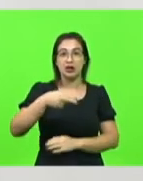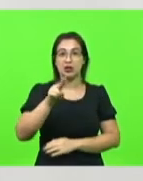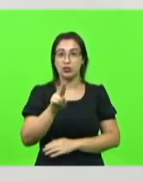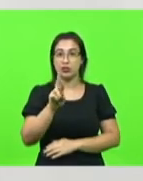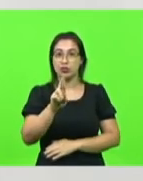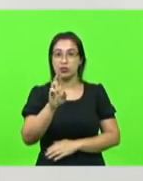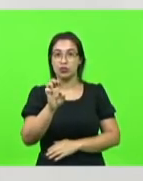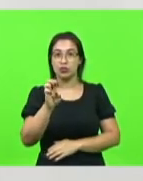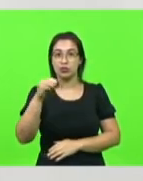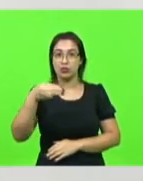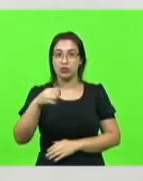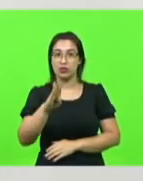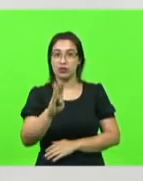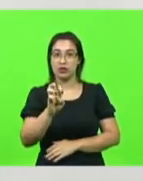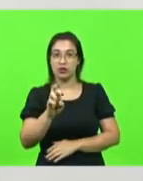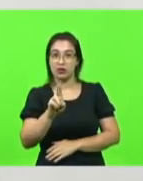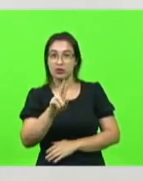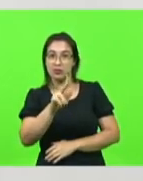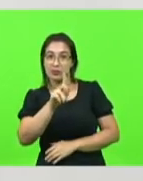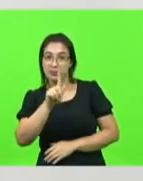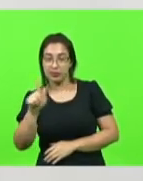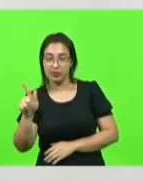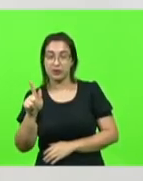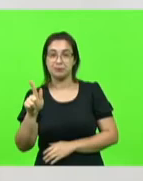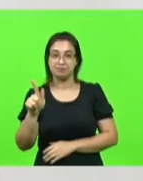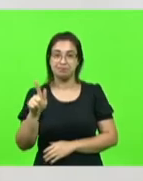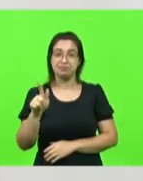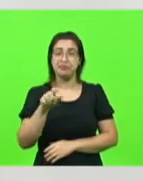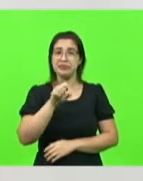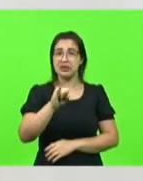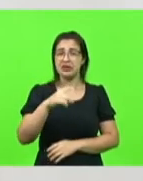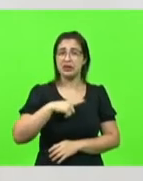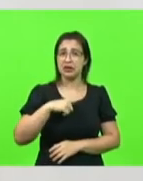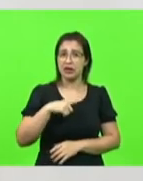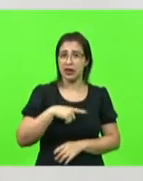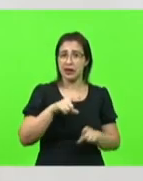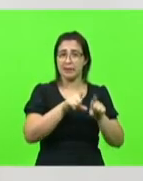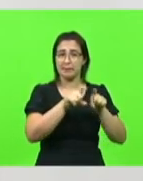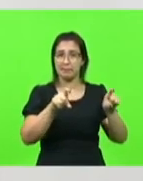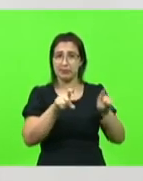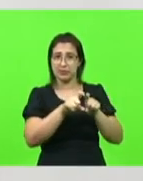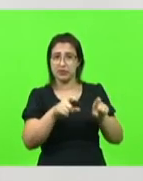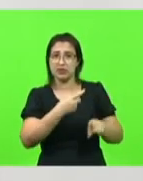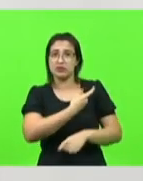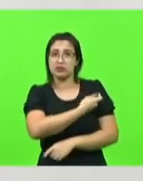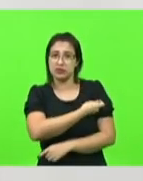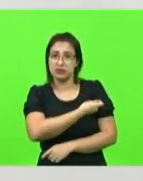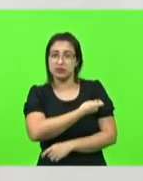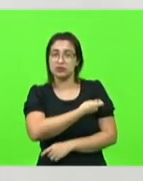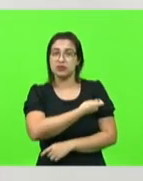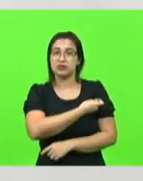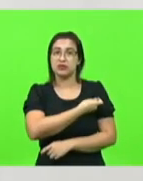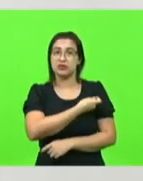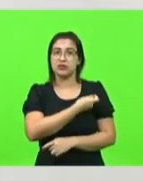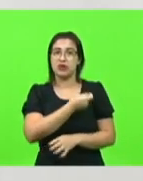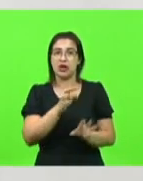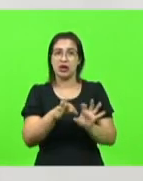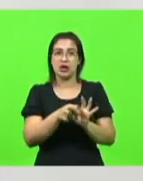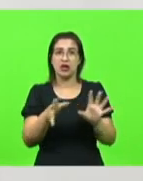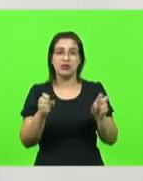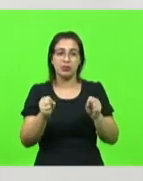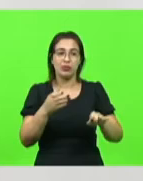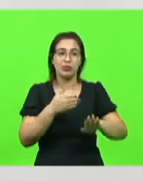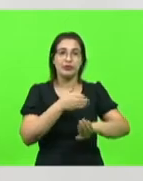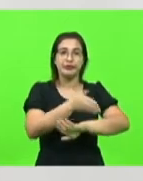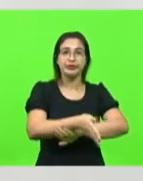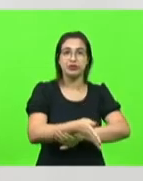bem, se eu não tenho plano B, se eu tenho que ter um passaporte sanitário para circular, passaporte, olha como é sério isso. Você